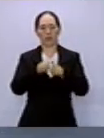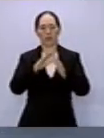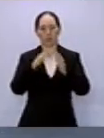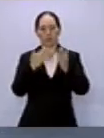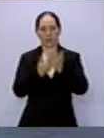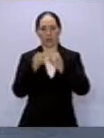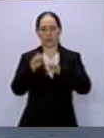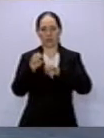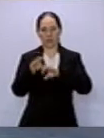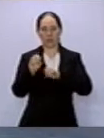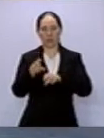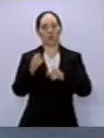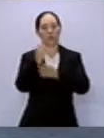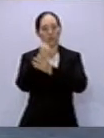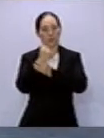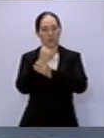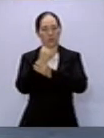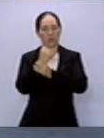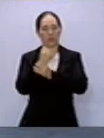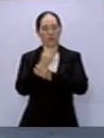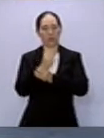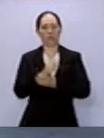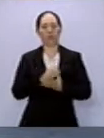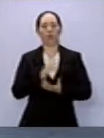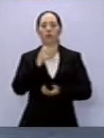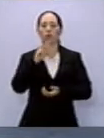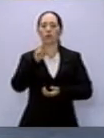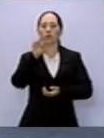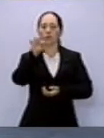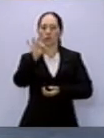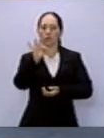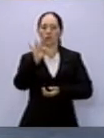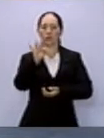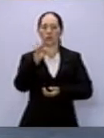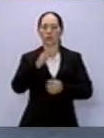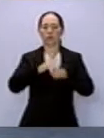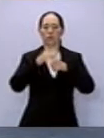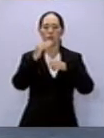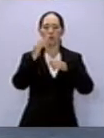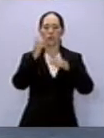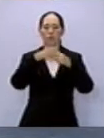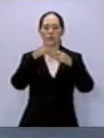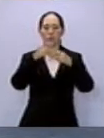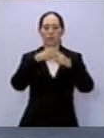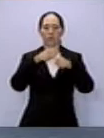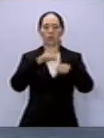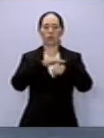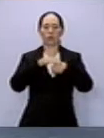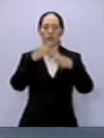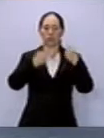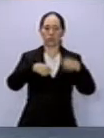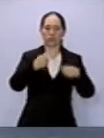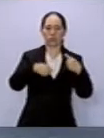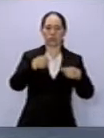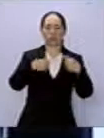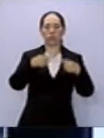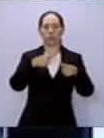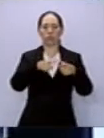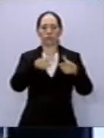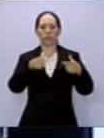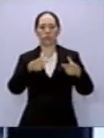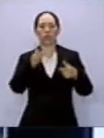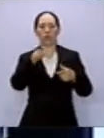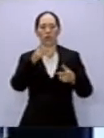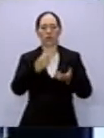de segurança a visão da Cut em relação aos Mais Médicos discutida na sua direção executiva executiva da no seu pleno